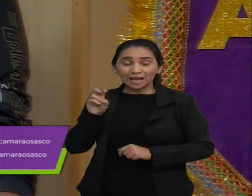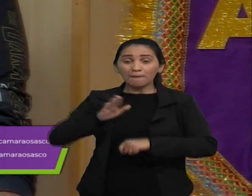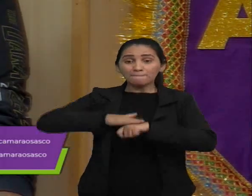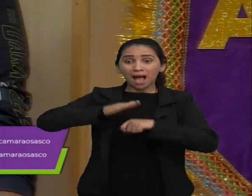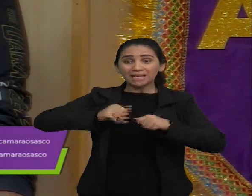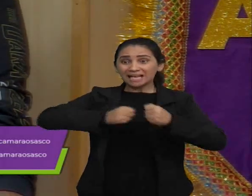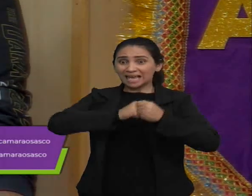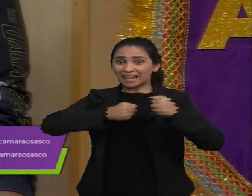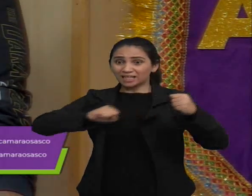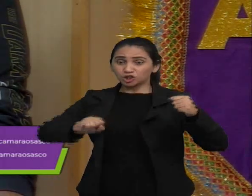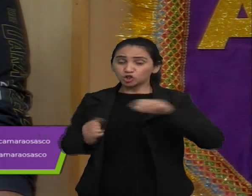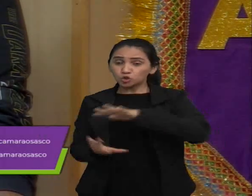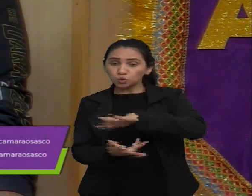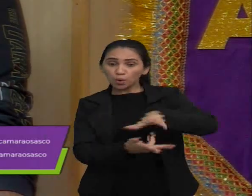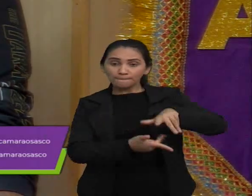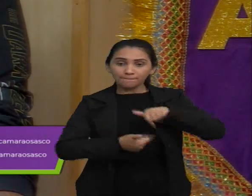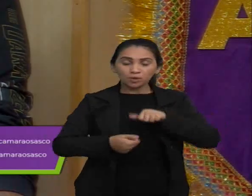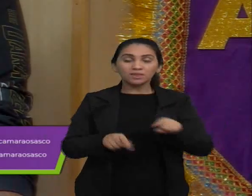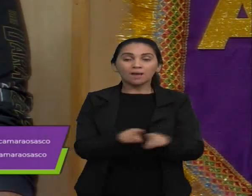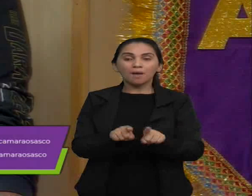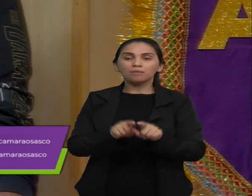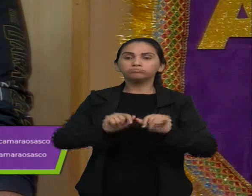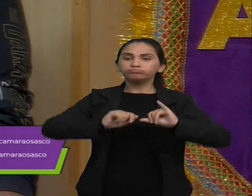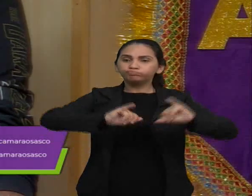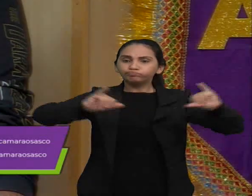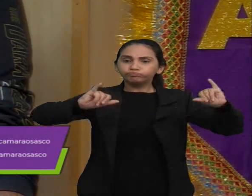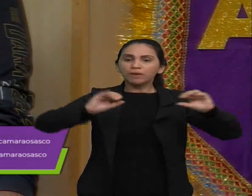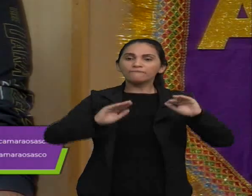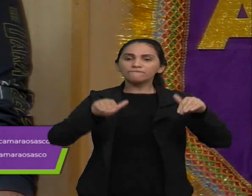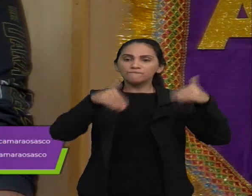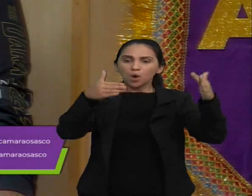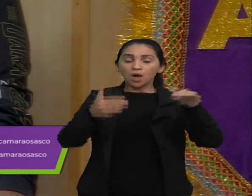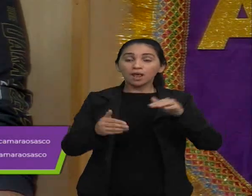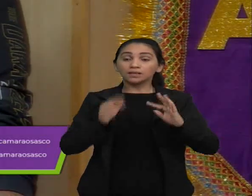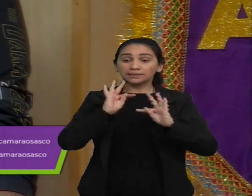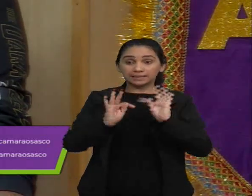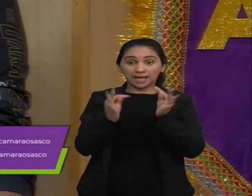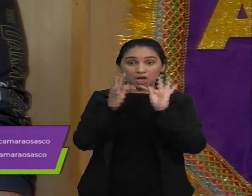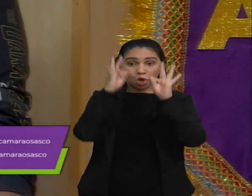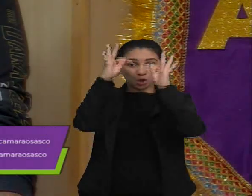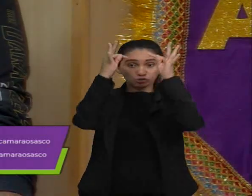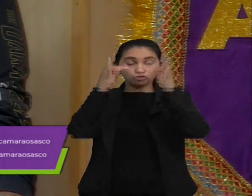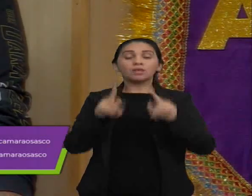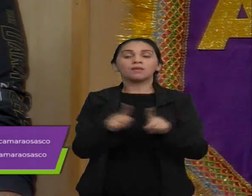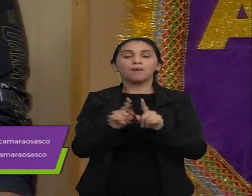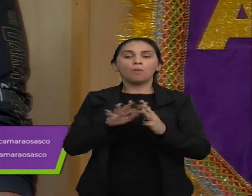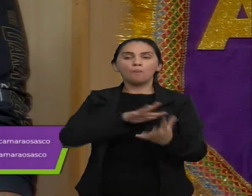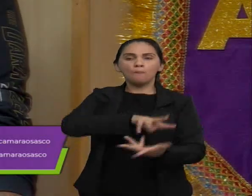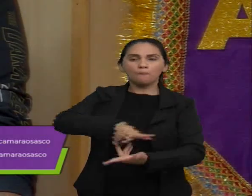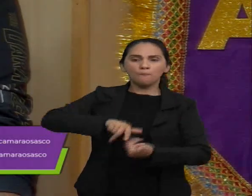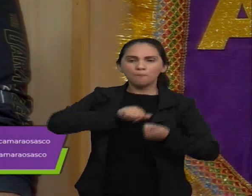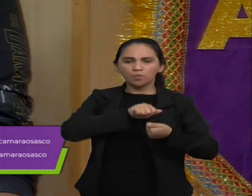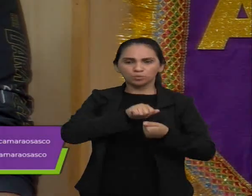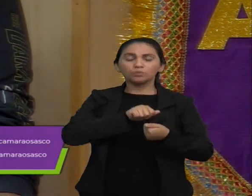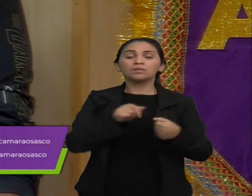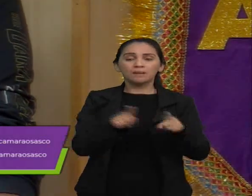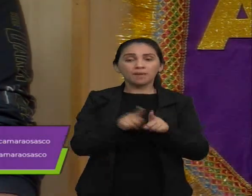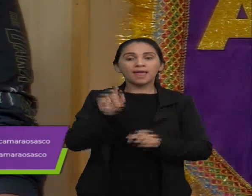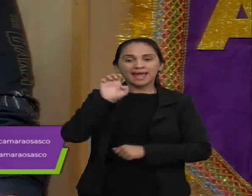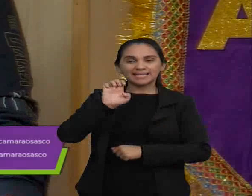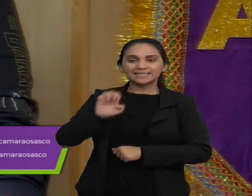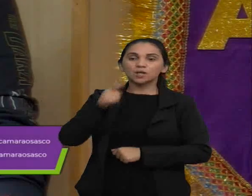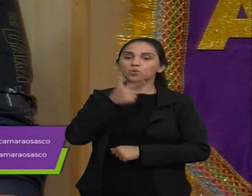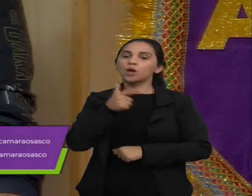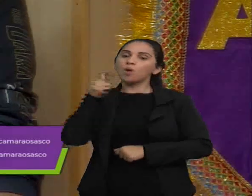mundo, ela também exporta tecnologias e também metodologias de saneamento para o mundo inteiro e até para outros estados.